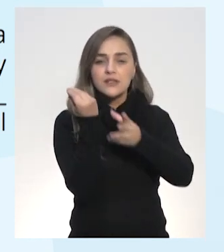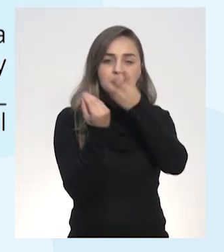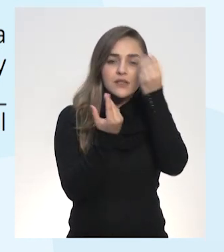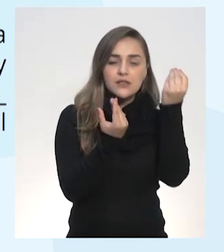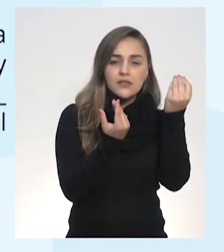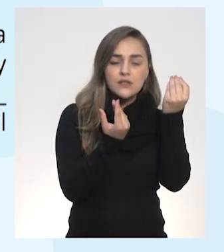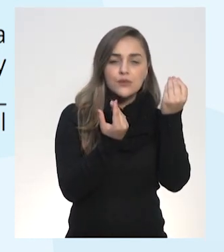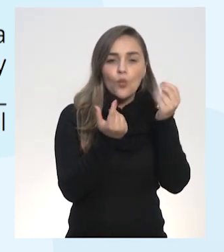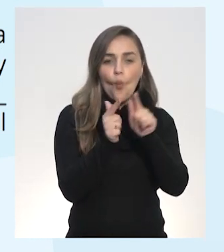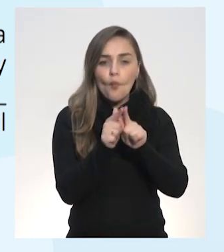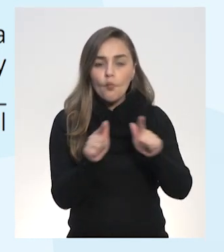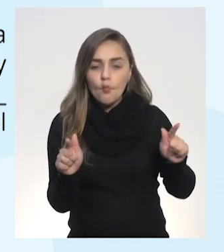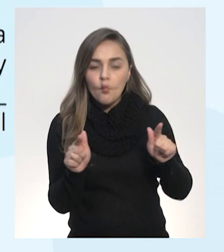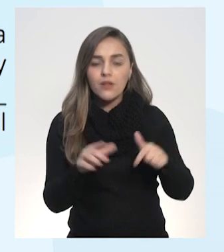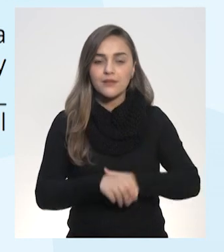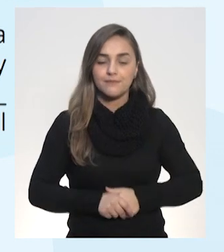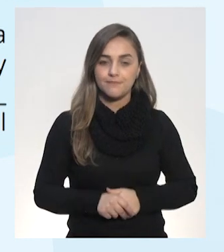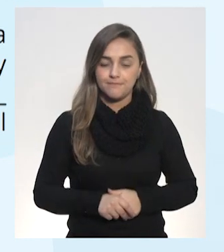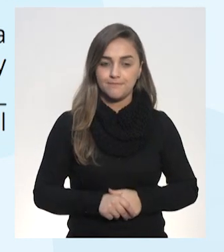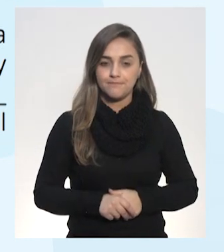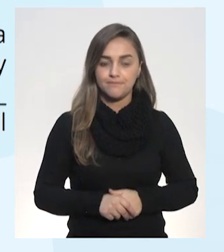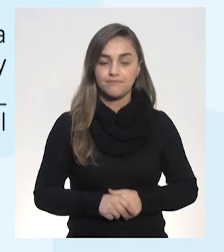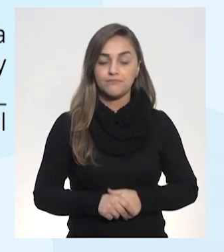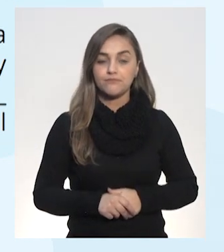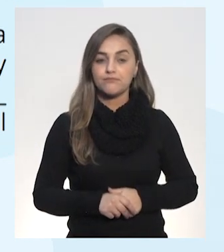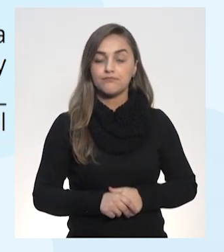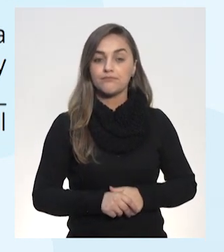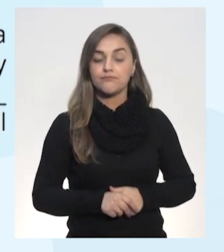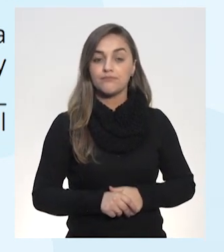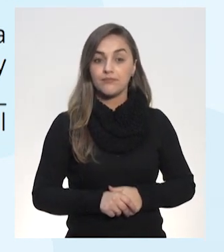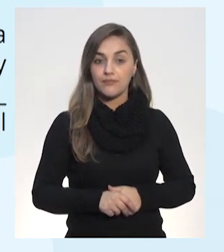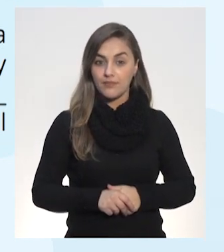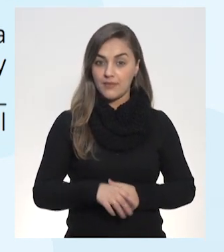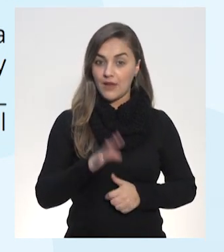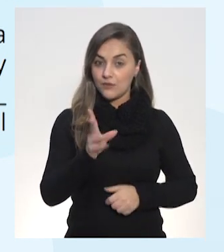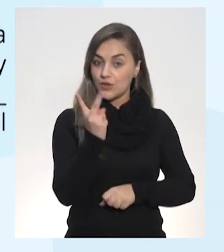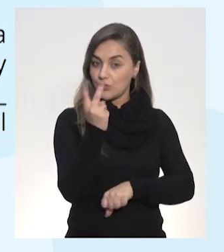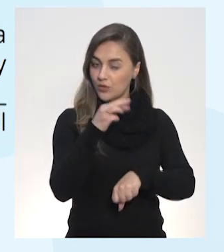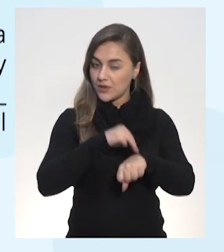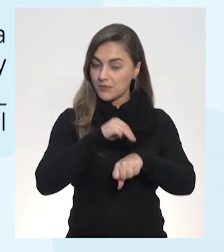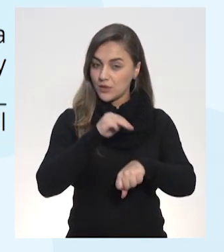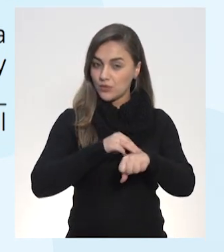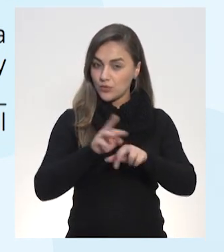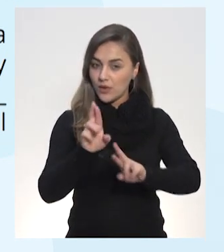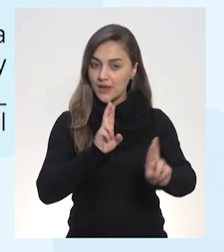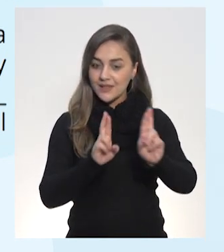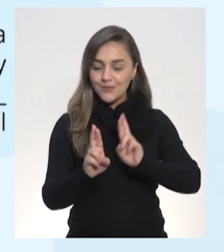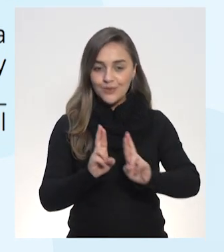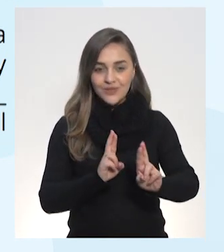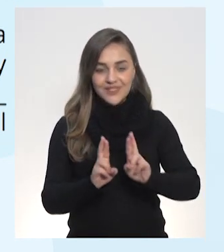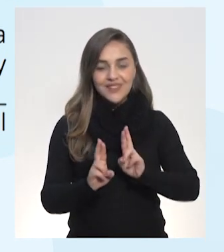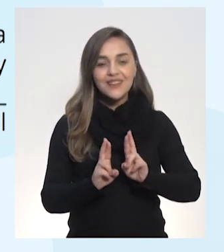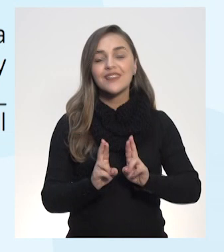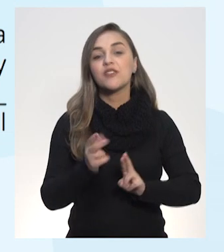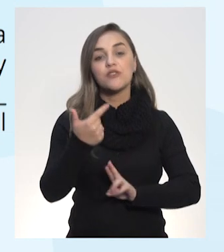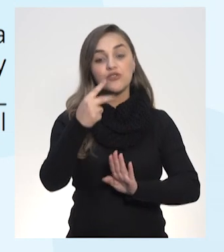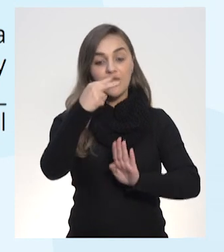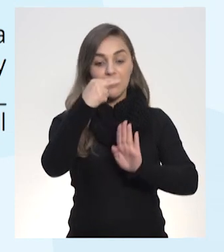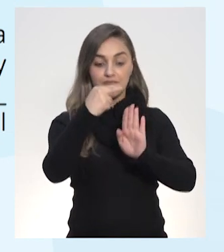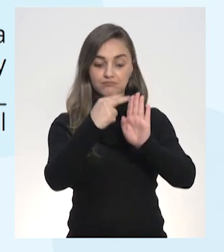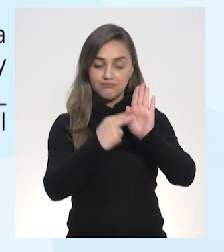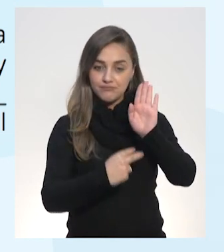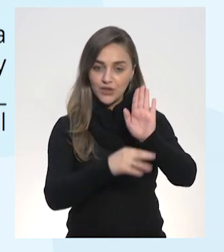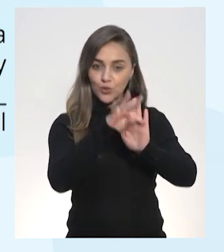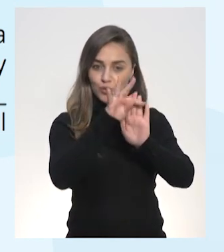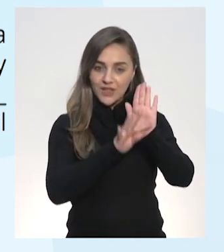deixadas em branco. Isso, as palavras faltantes, né? Então, aí, enquanto vocês vão ter aí 2 minutinhos para responder, a gente vai fazer a leitura,